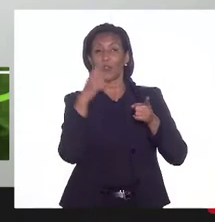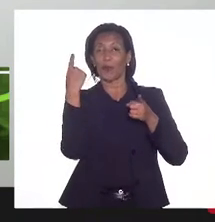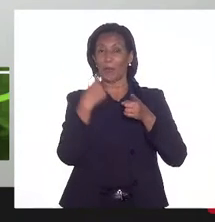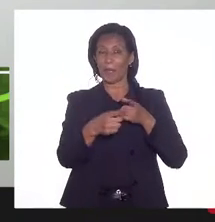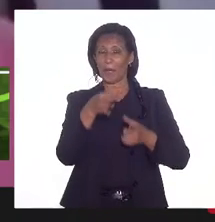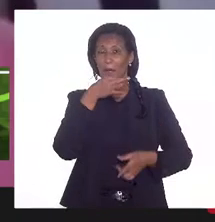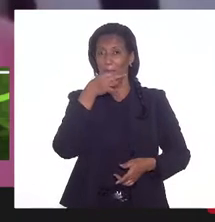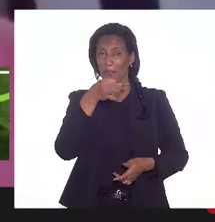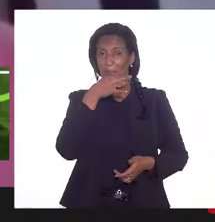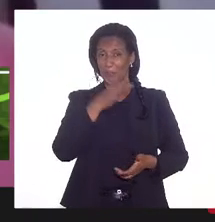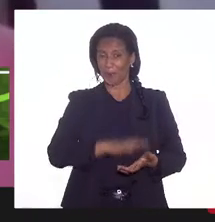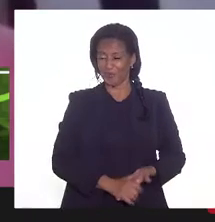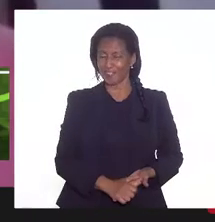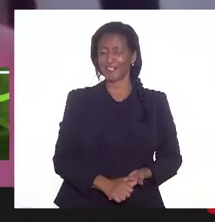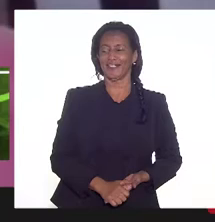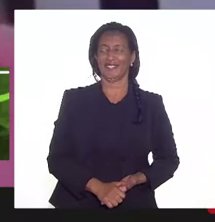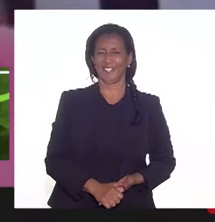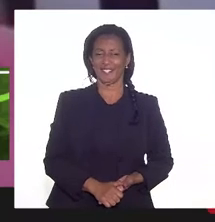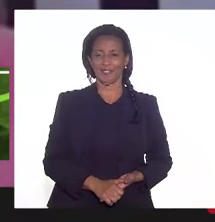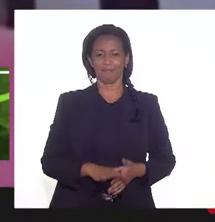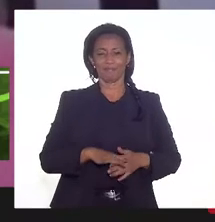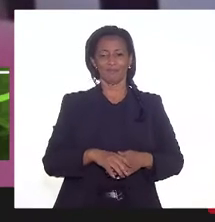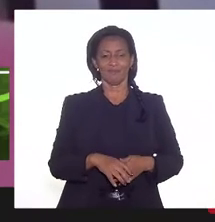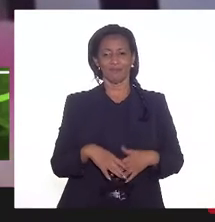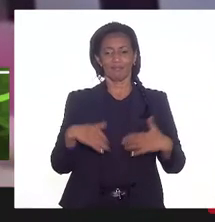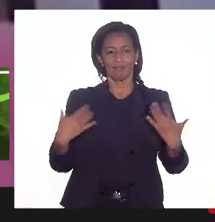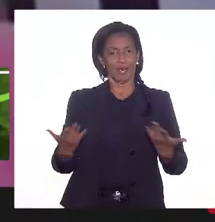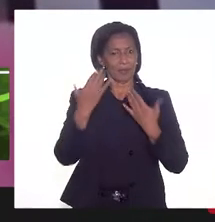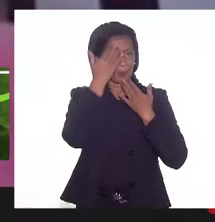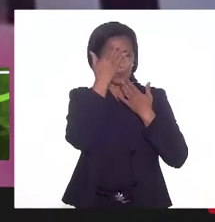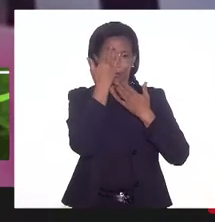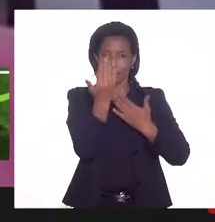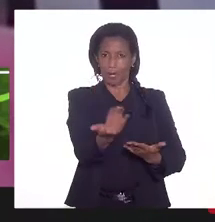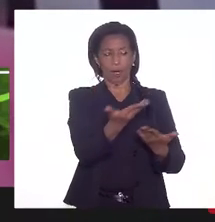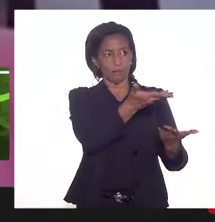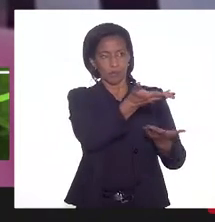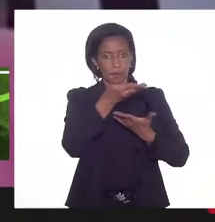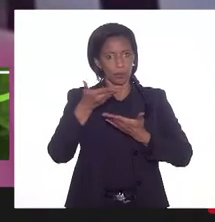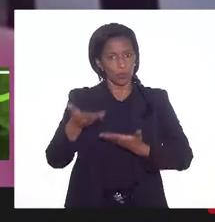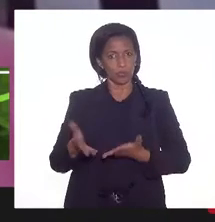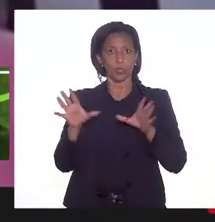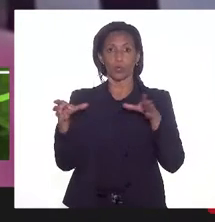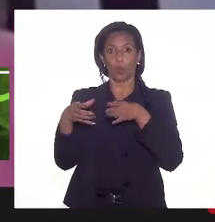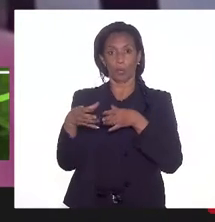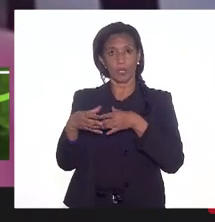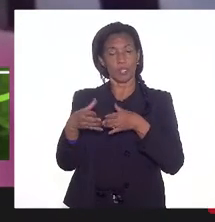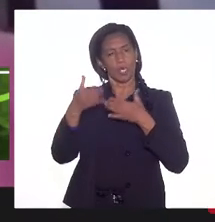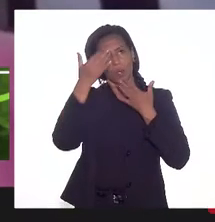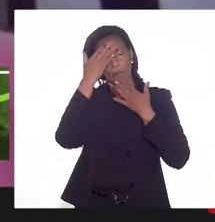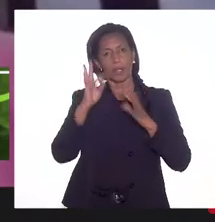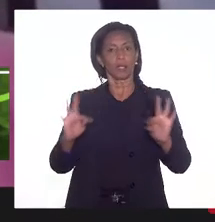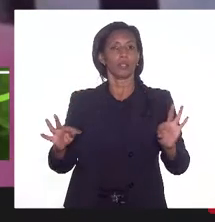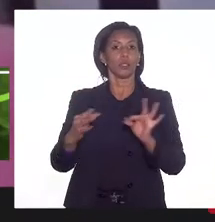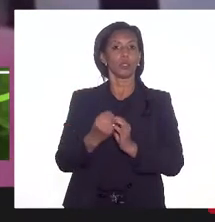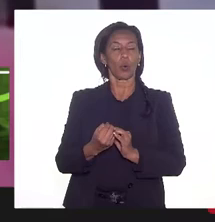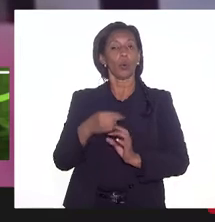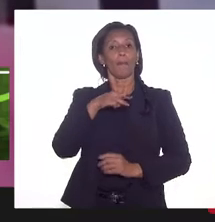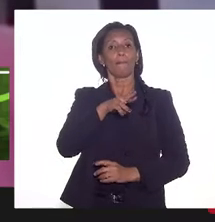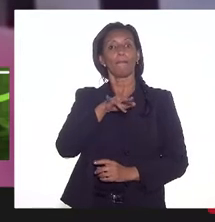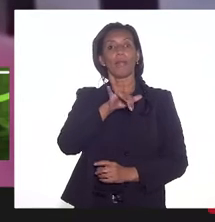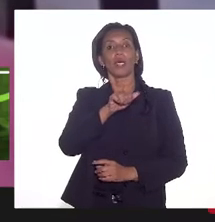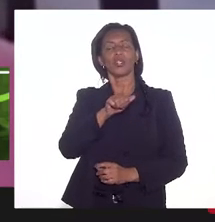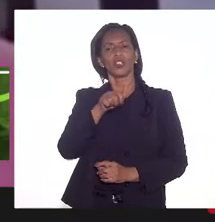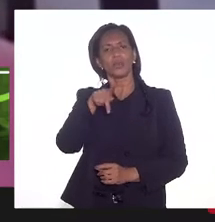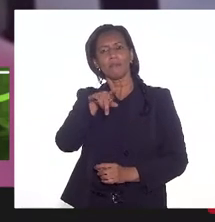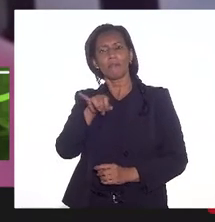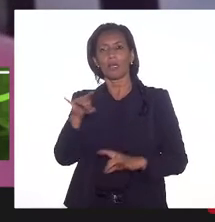eco do delay do eco mas assim muito obrigado pelo convite comissão muito obrigado a todos e a Martins Pena está